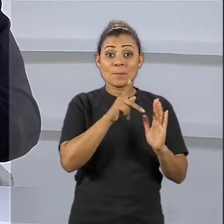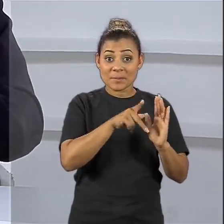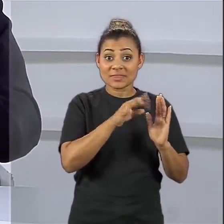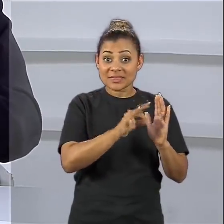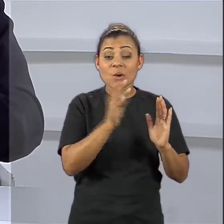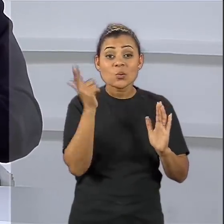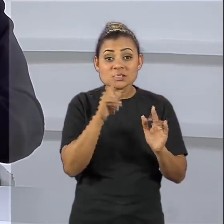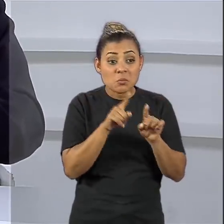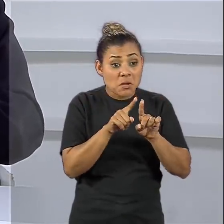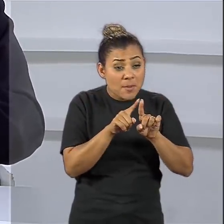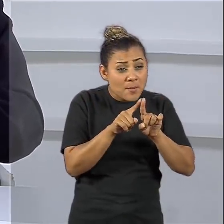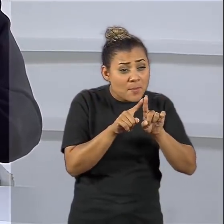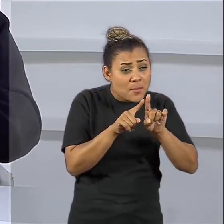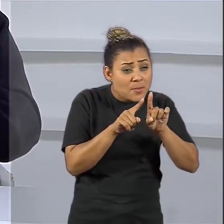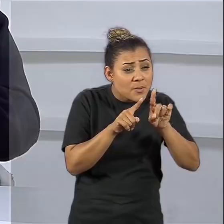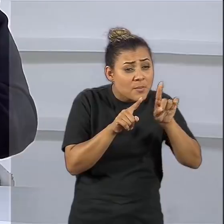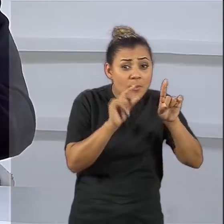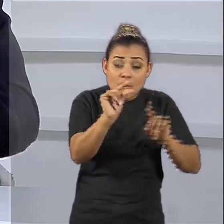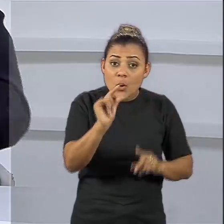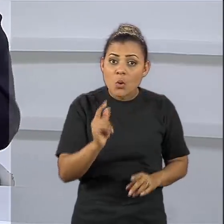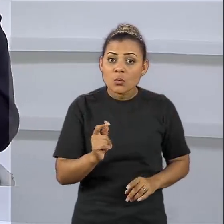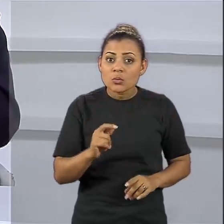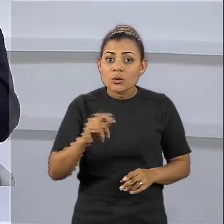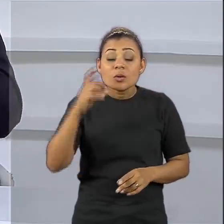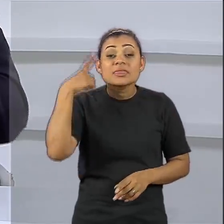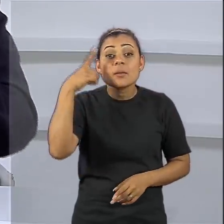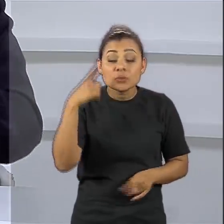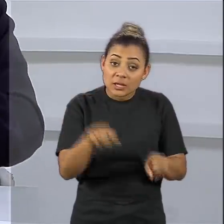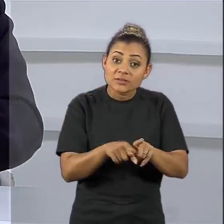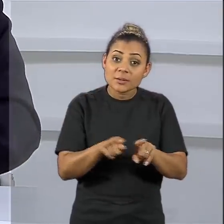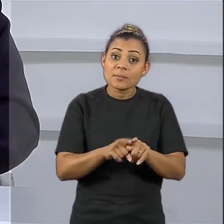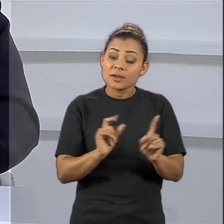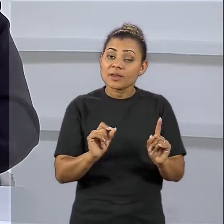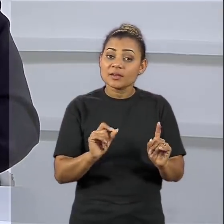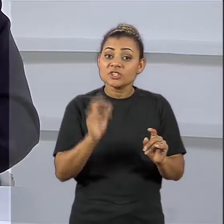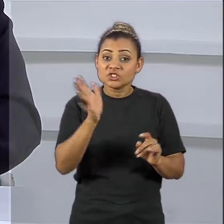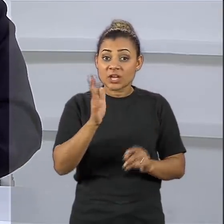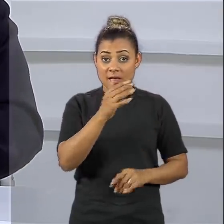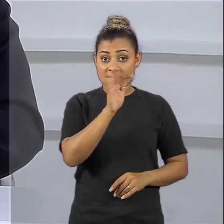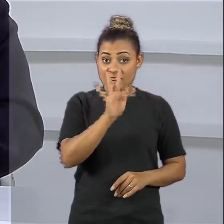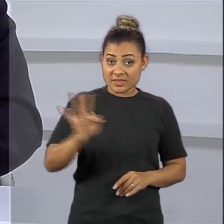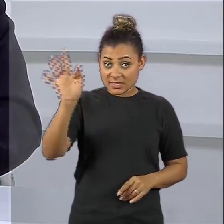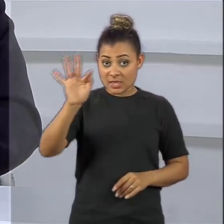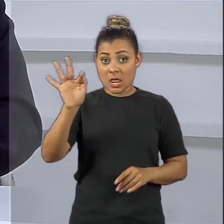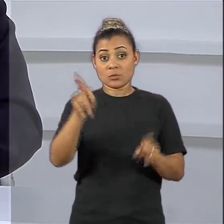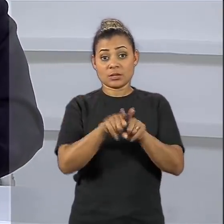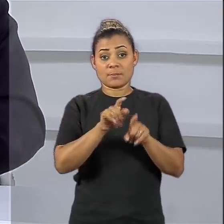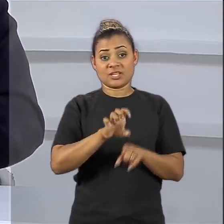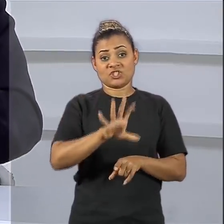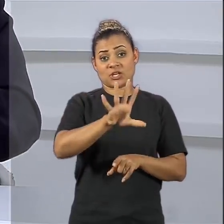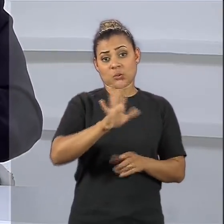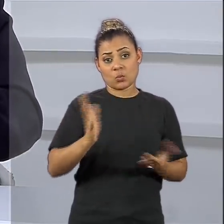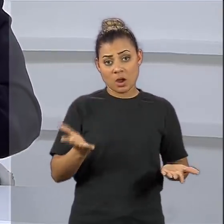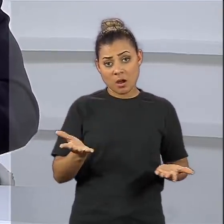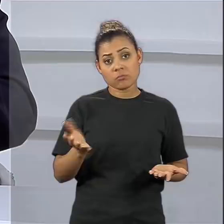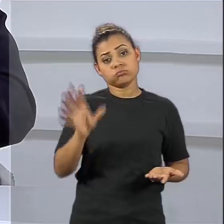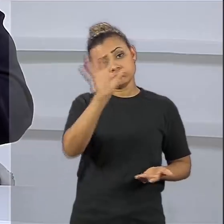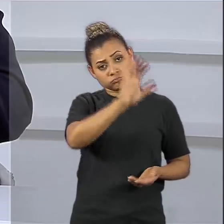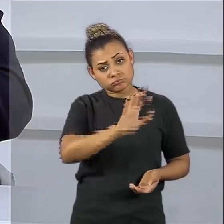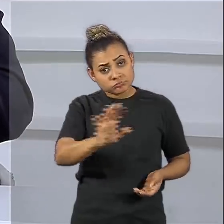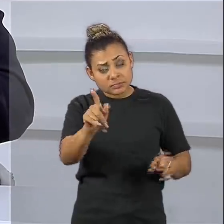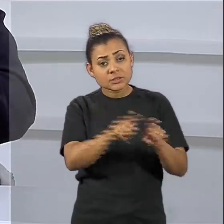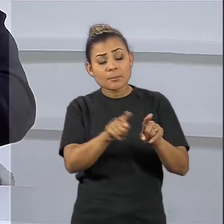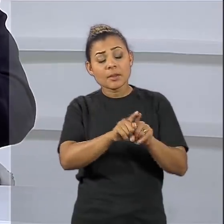se refletir na eleição de deputado, né? E tanto no nível federal como no nível estadual. Então, talvez essa previsão ela não seja, nesse momento,